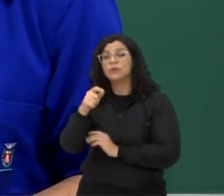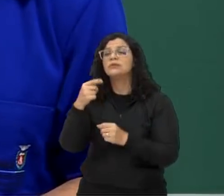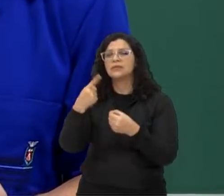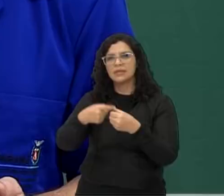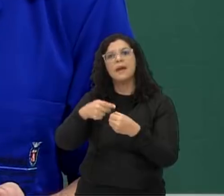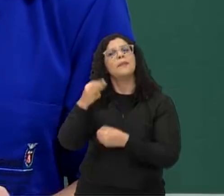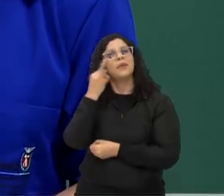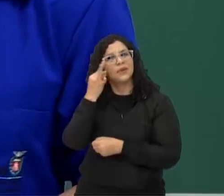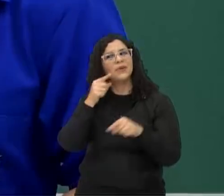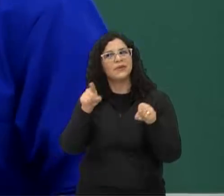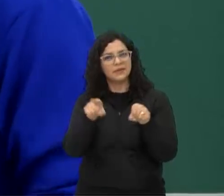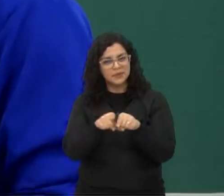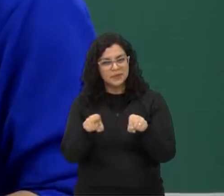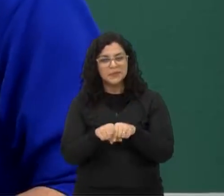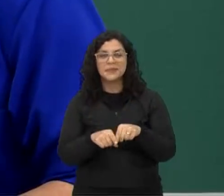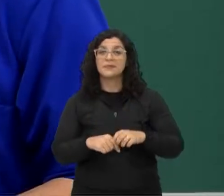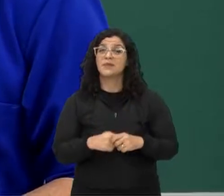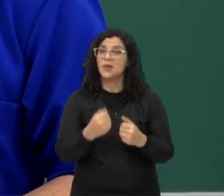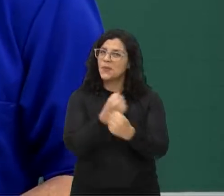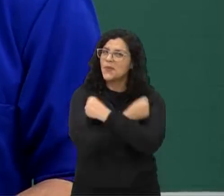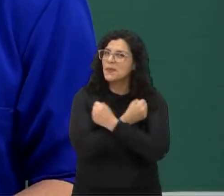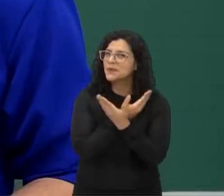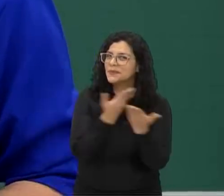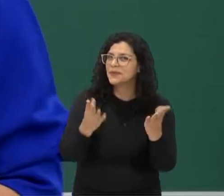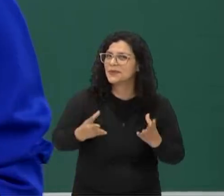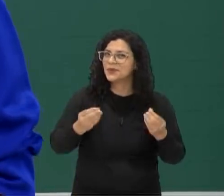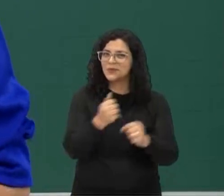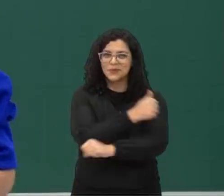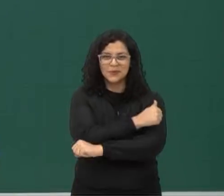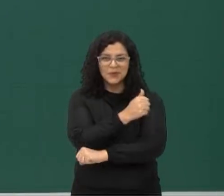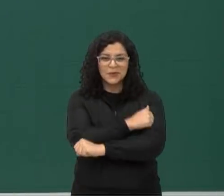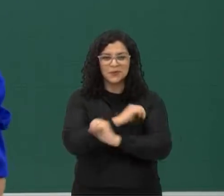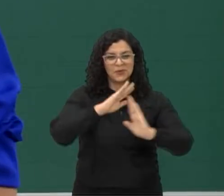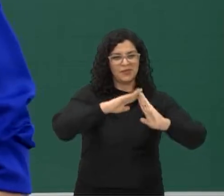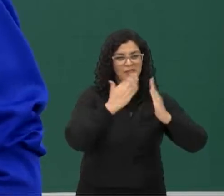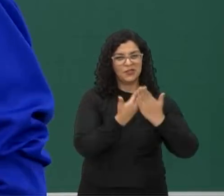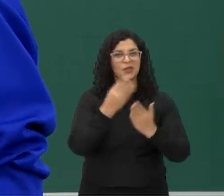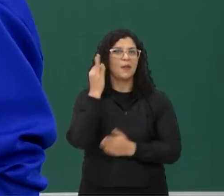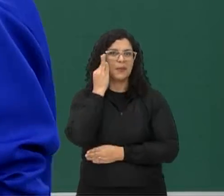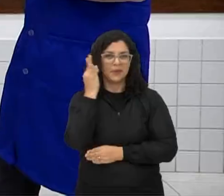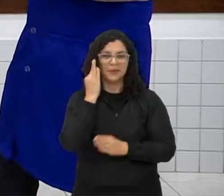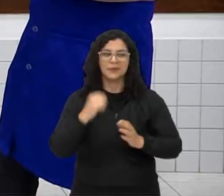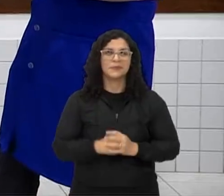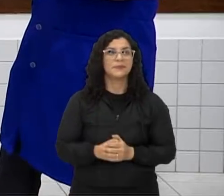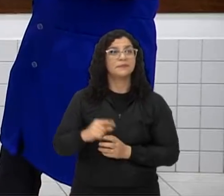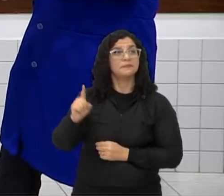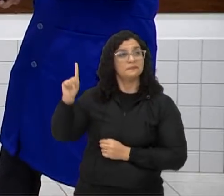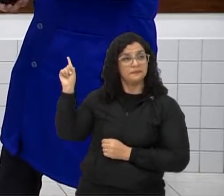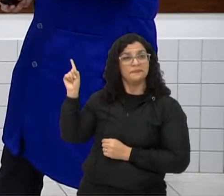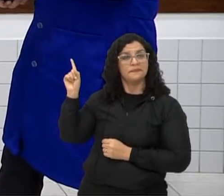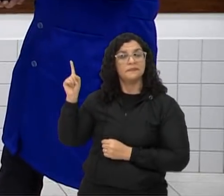Ponta Grossa, né? Então, abraço aí para todos os alunos das escolas de Ponta Grossa.